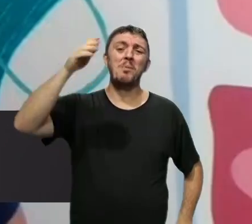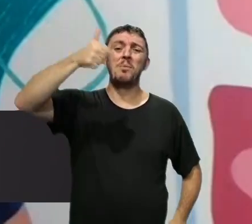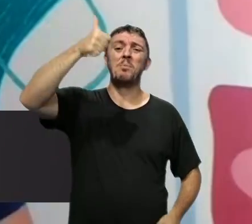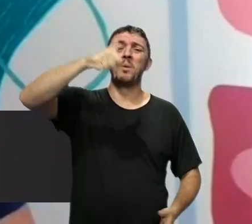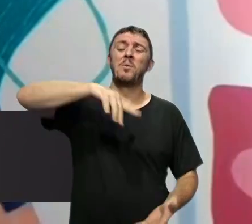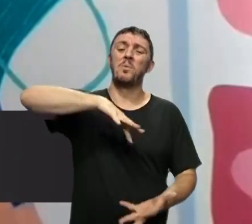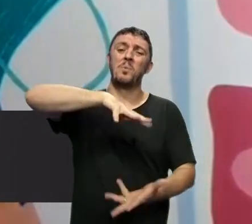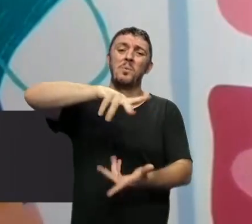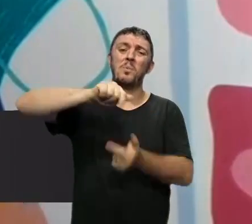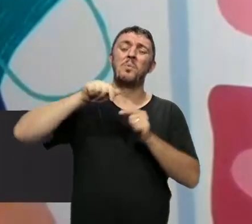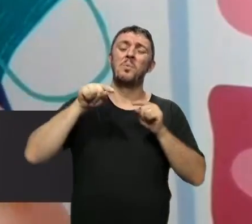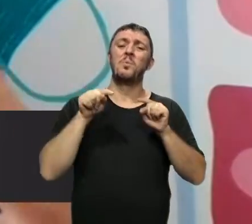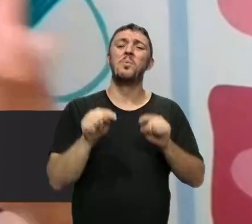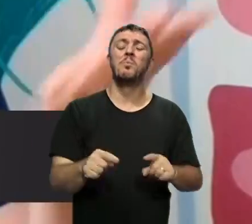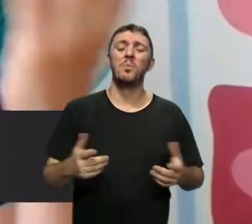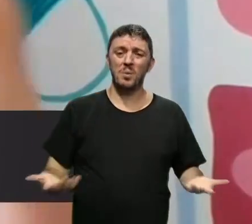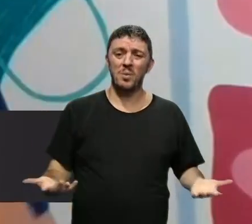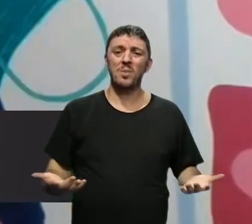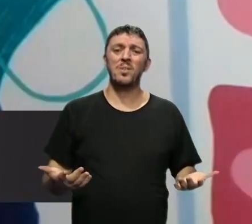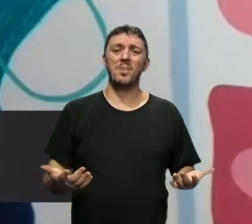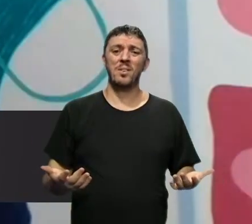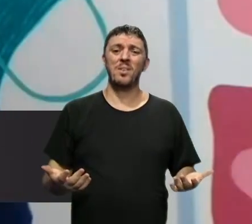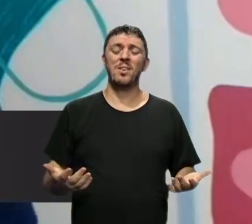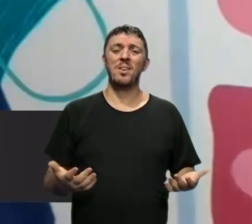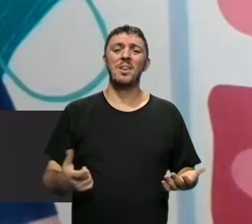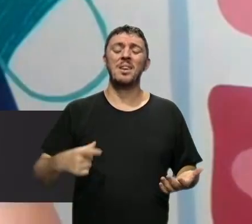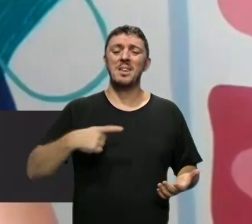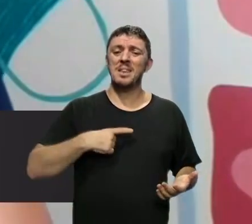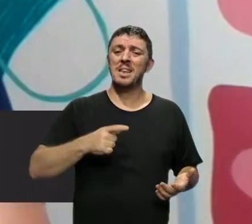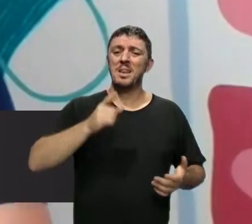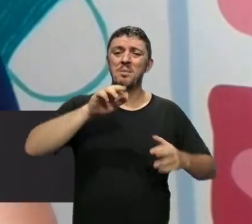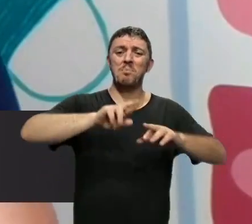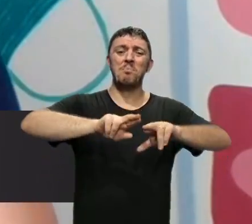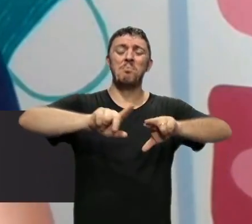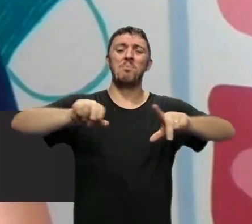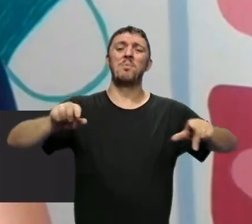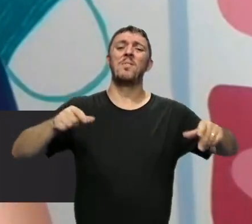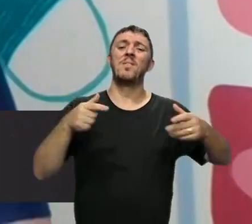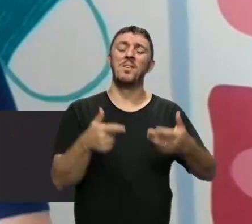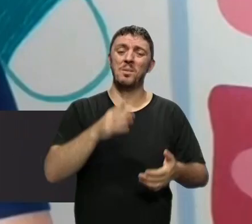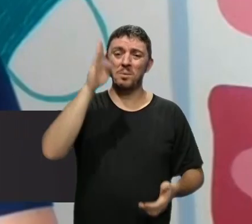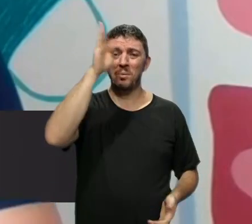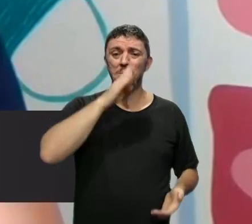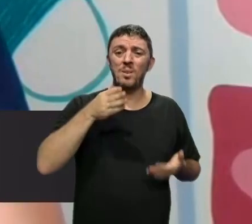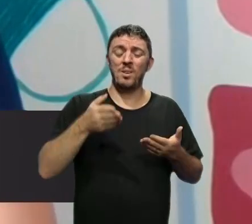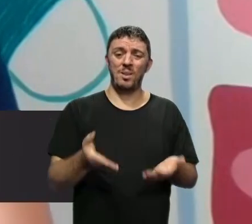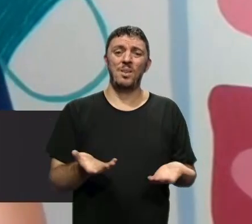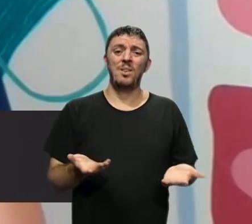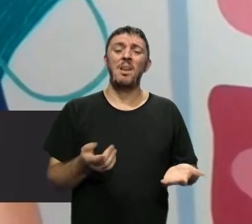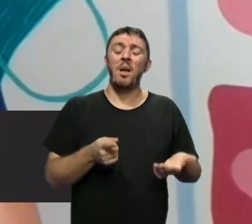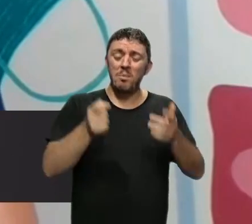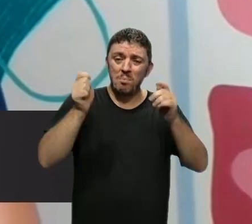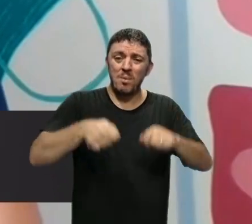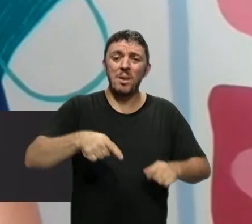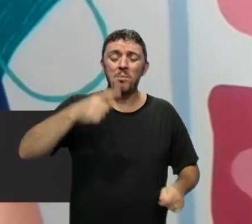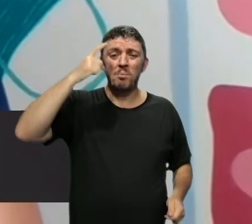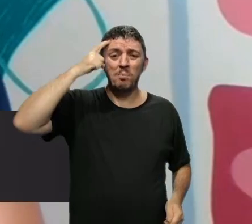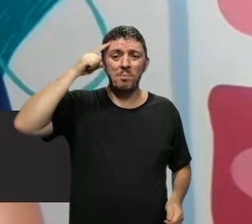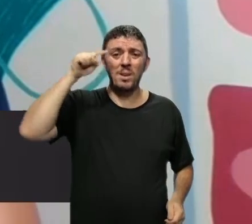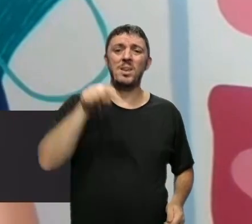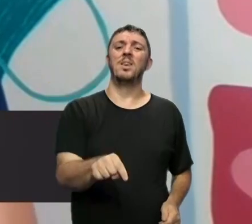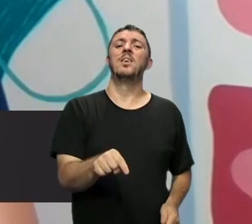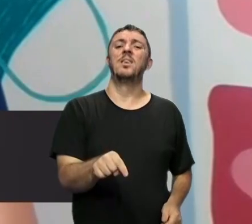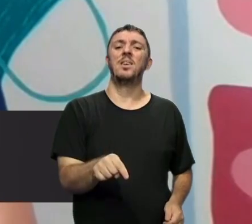elementos, com todos os movimentos do planeta. Não tem como a gente pensar uma natureza,